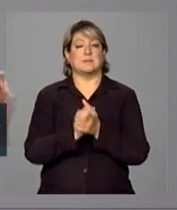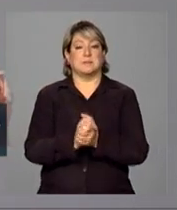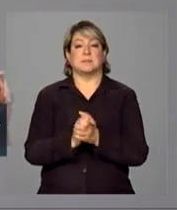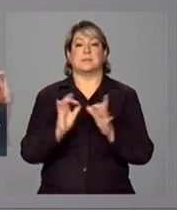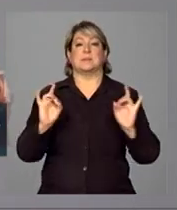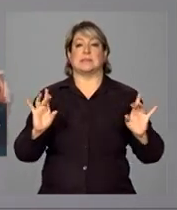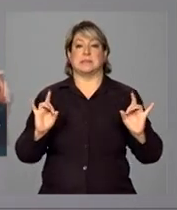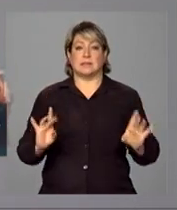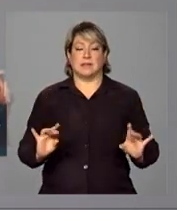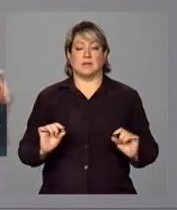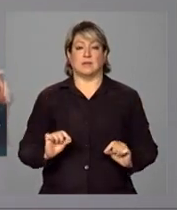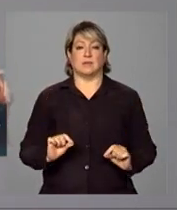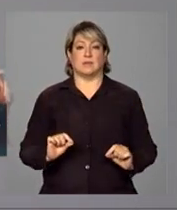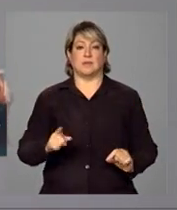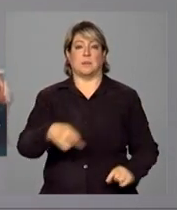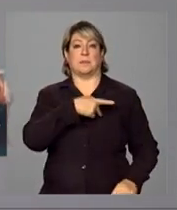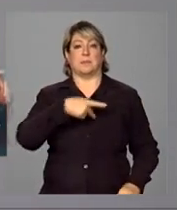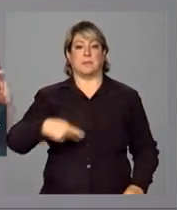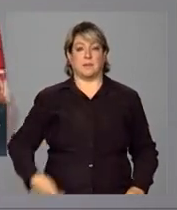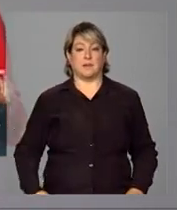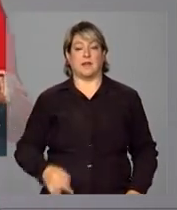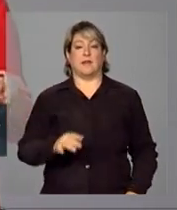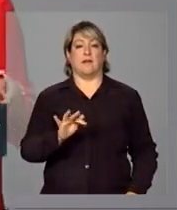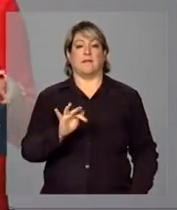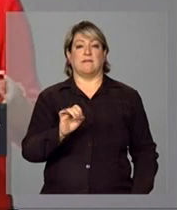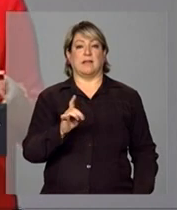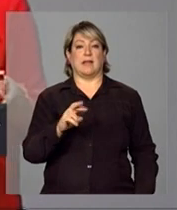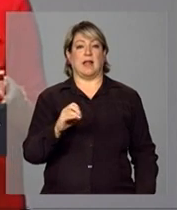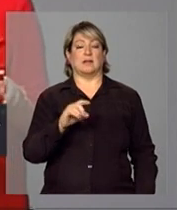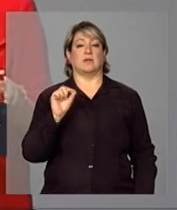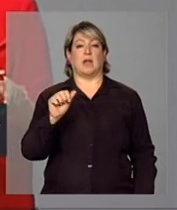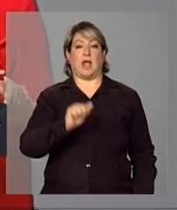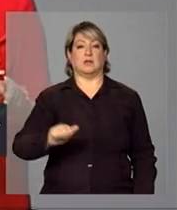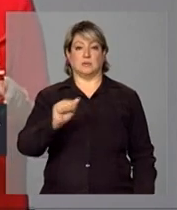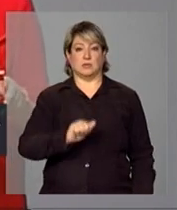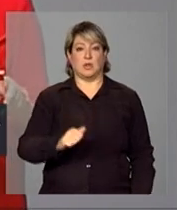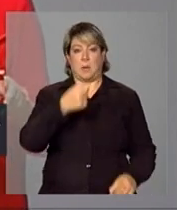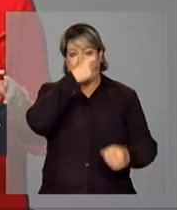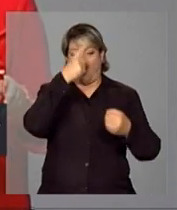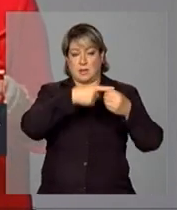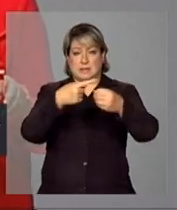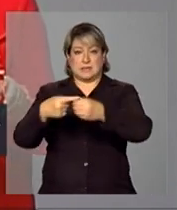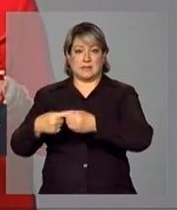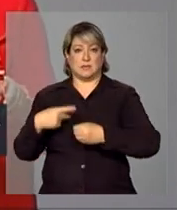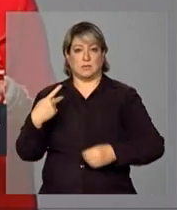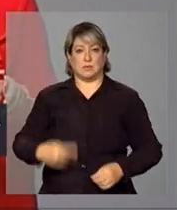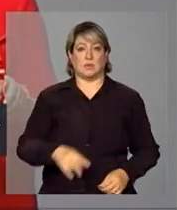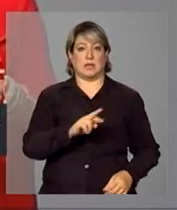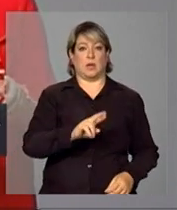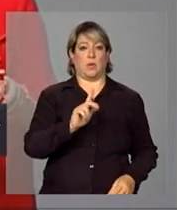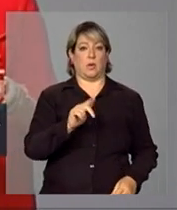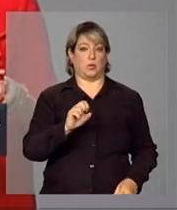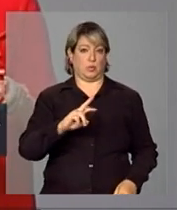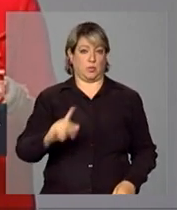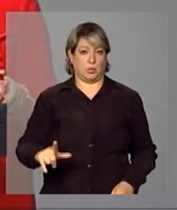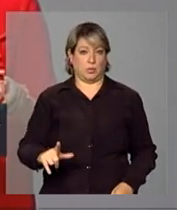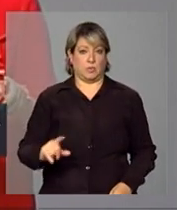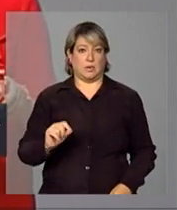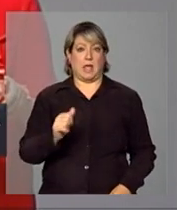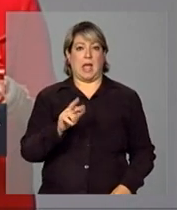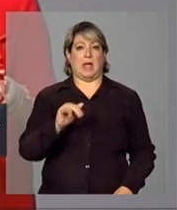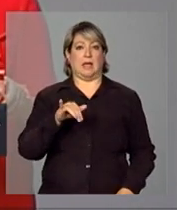especial ao presidente da Federação das Associações de Municípios do Rio Grande do Sul,